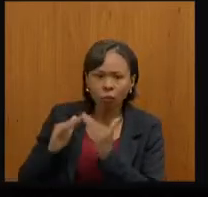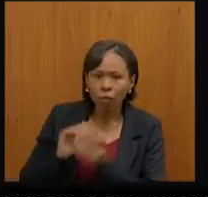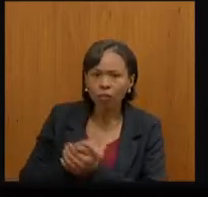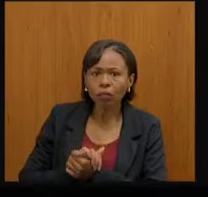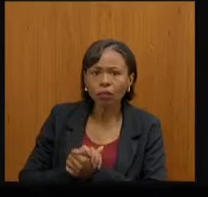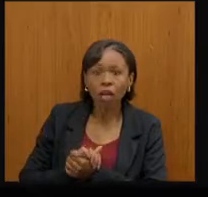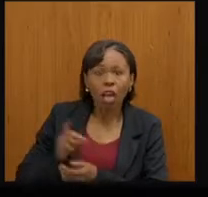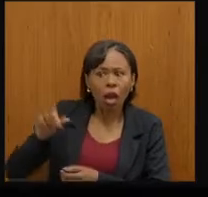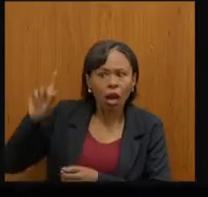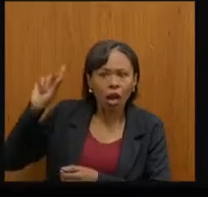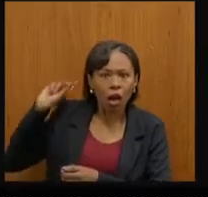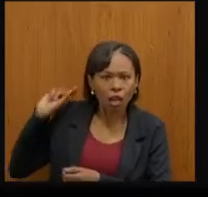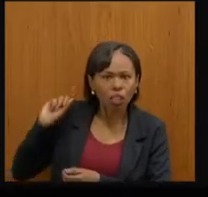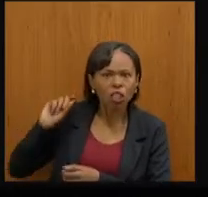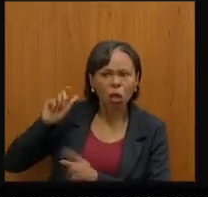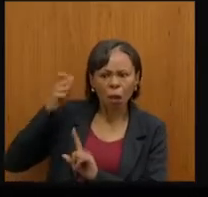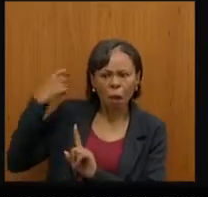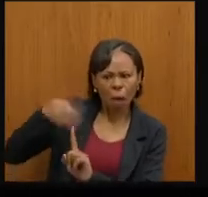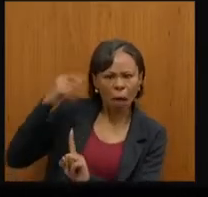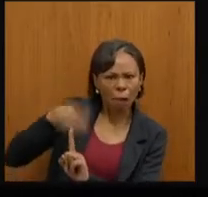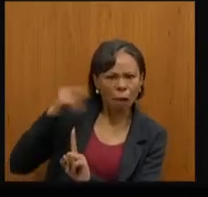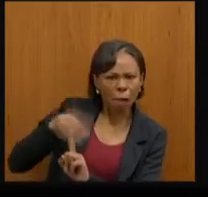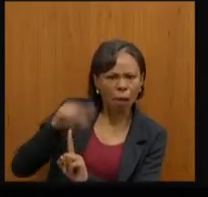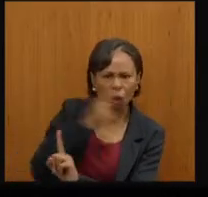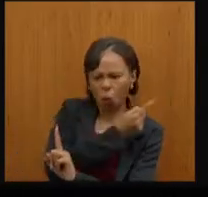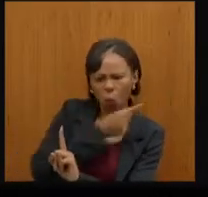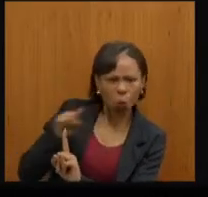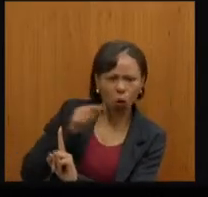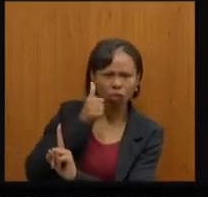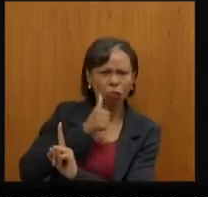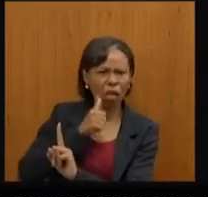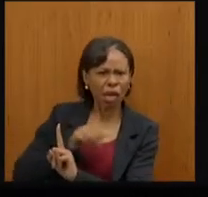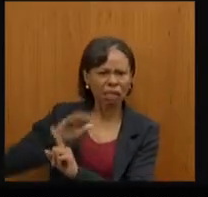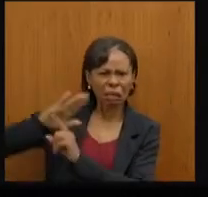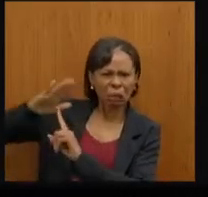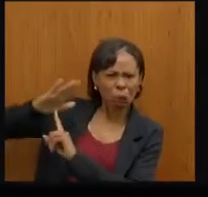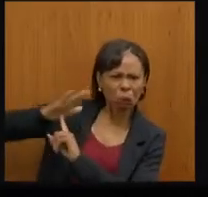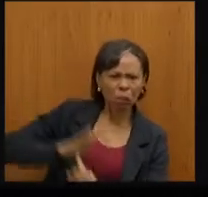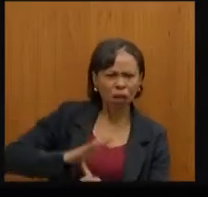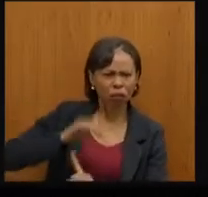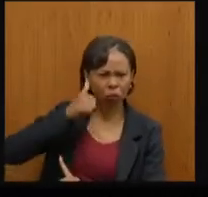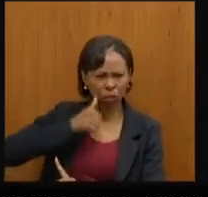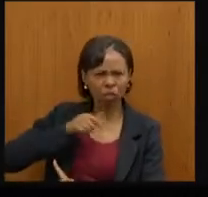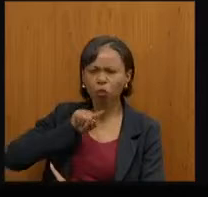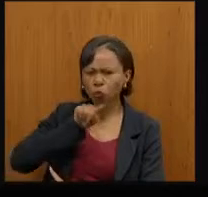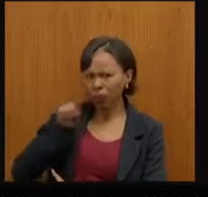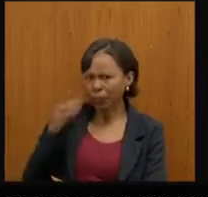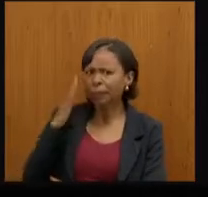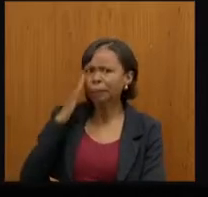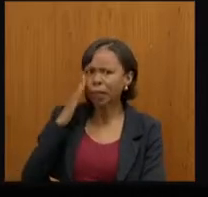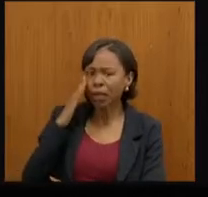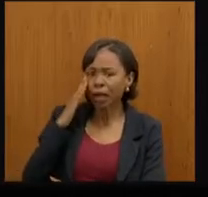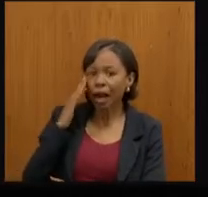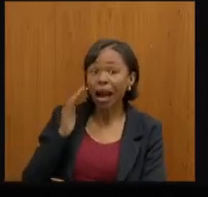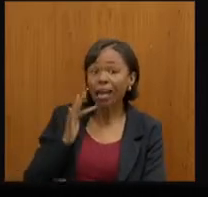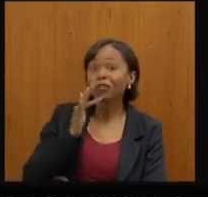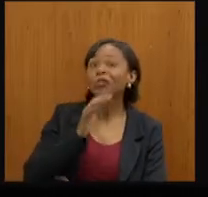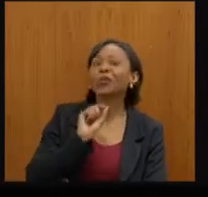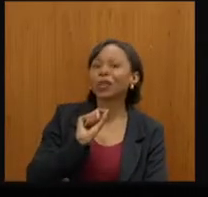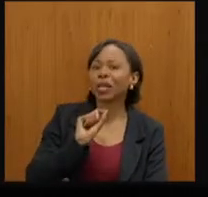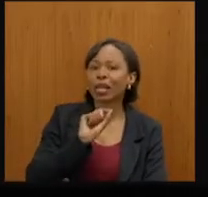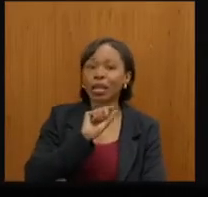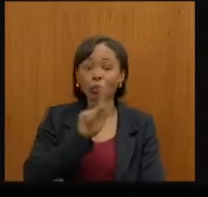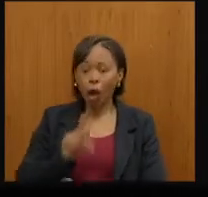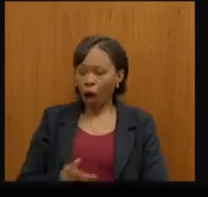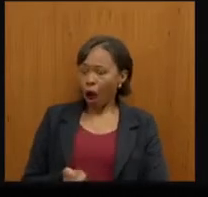época se batia em mulher subjulgar uma mulheres e todo mundo plantar com isso